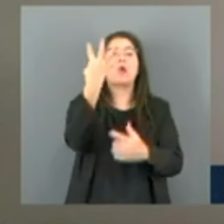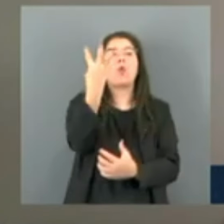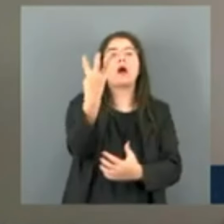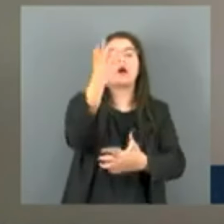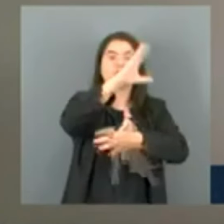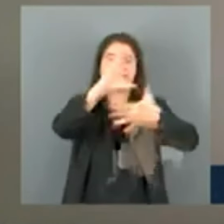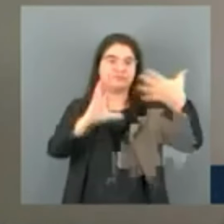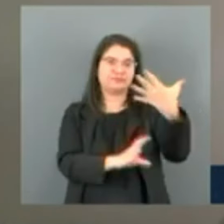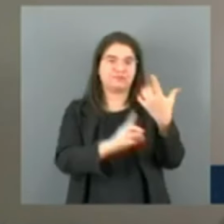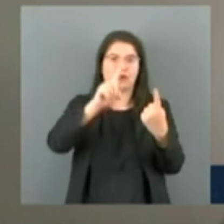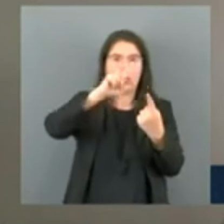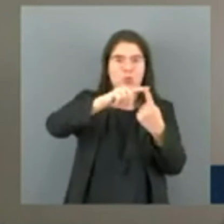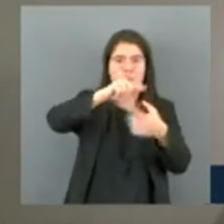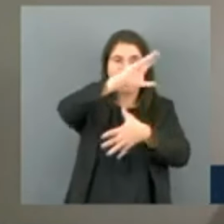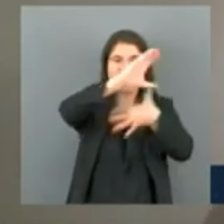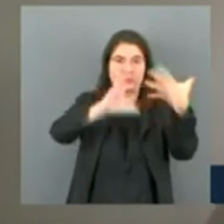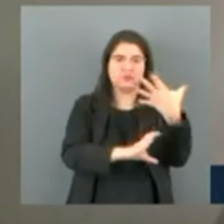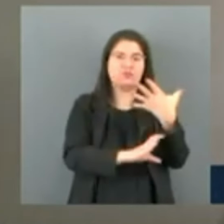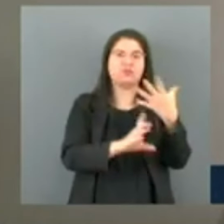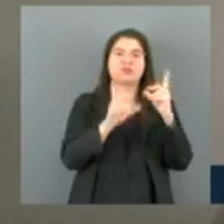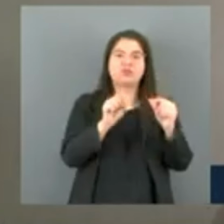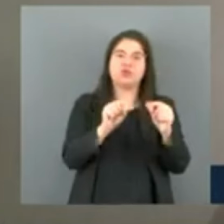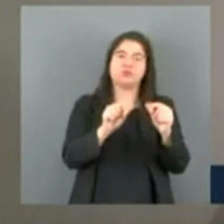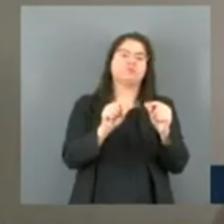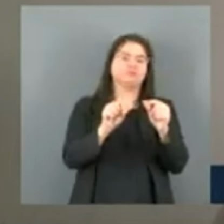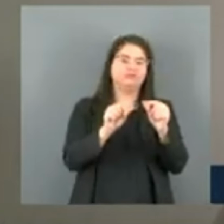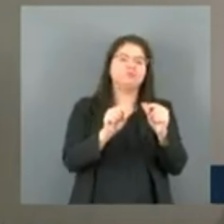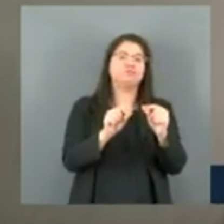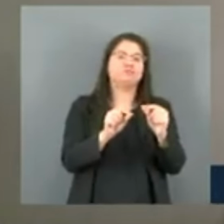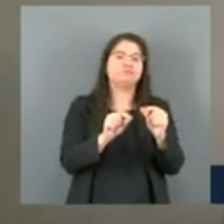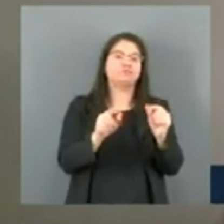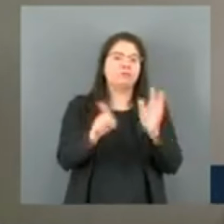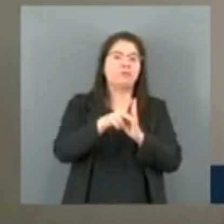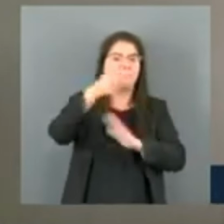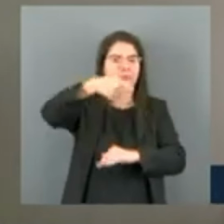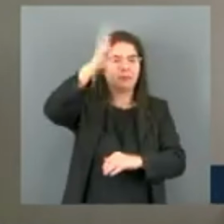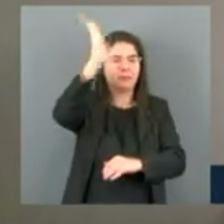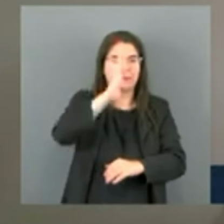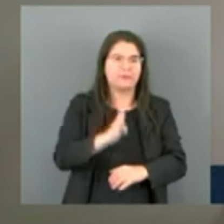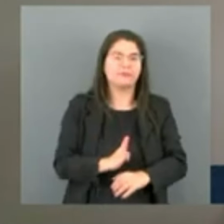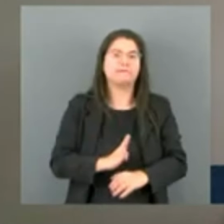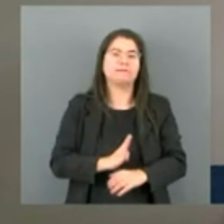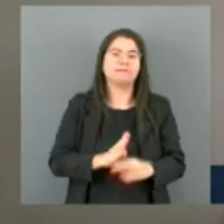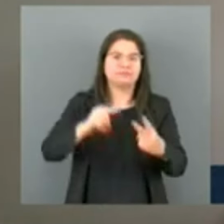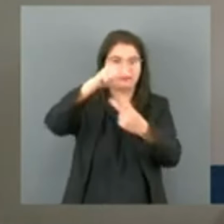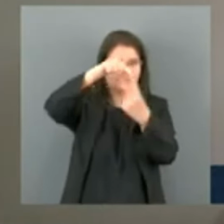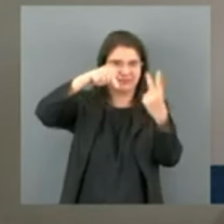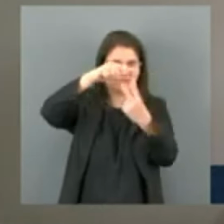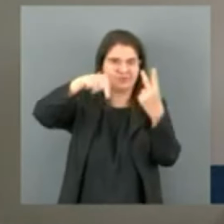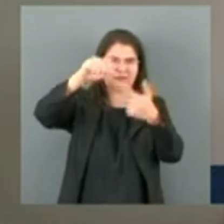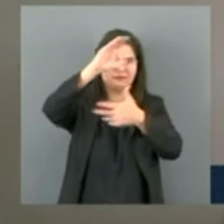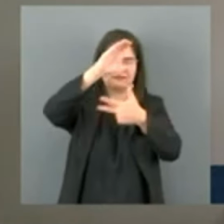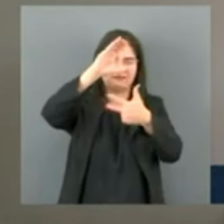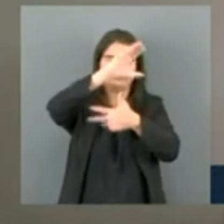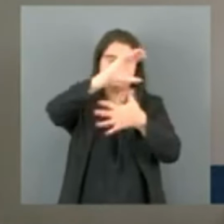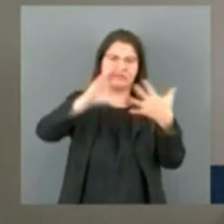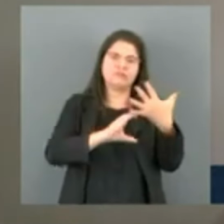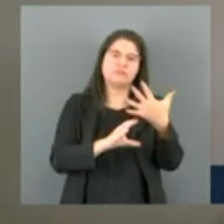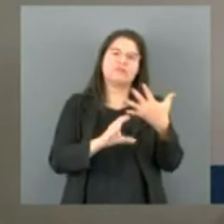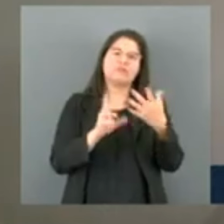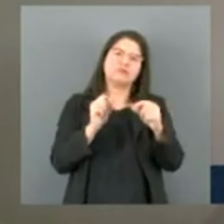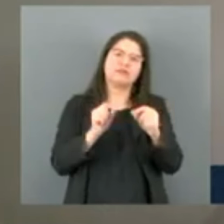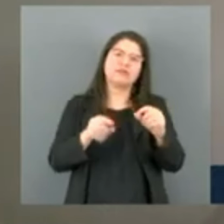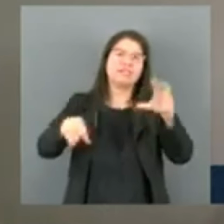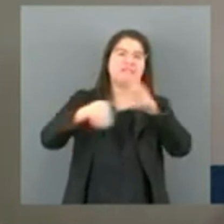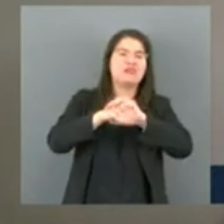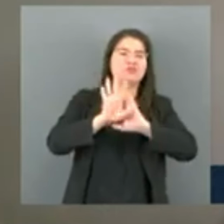Uma categoria apenas é o que suportaria o nosso país. Quiçá 2, né, dentro, e essas 2 categorias deveriam ser dentro do